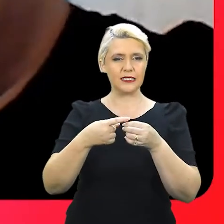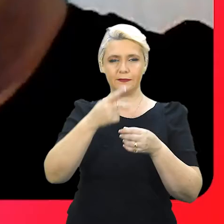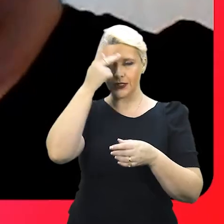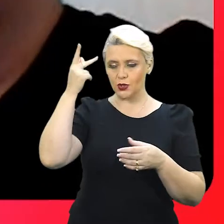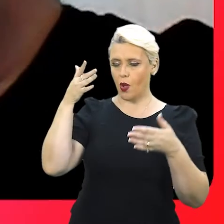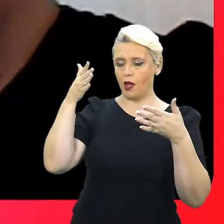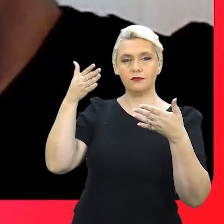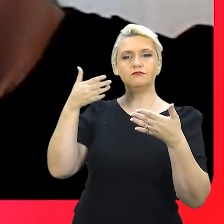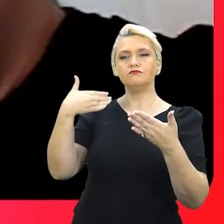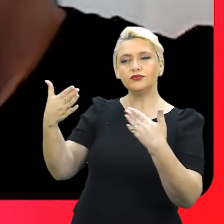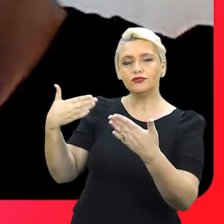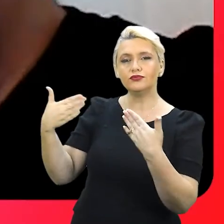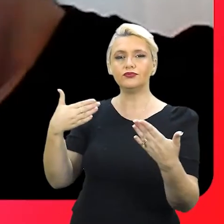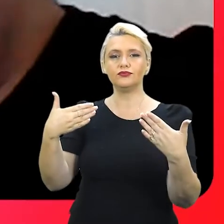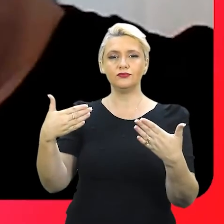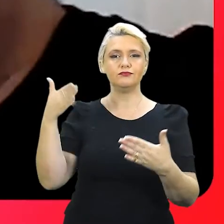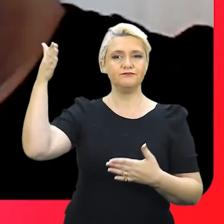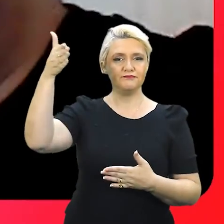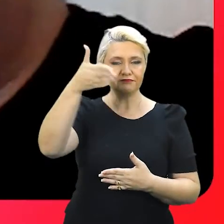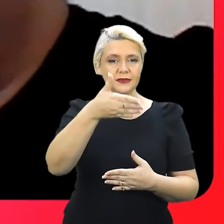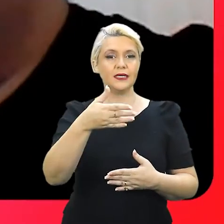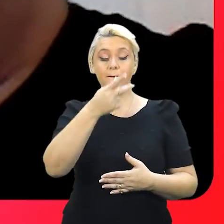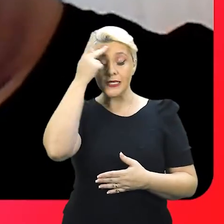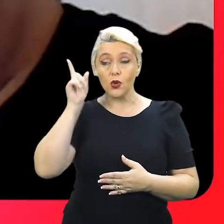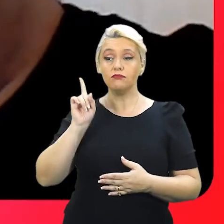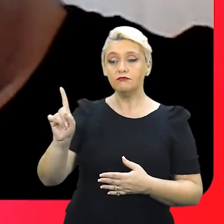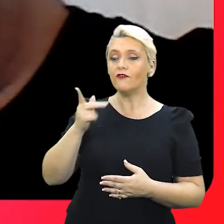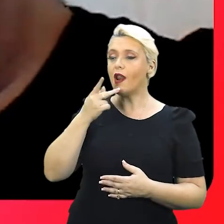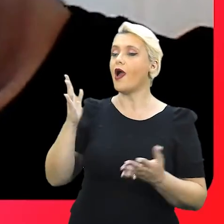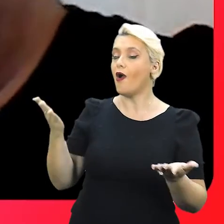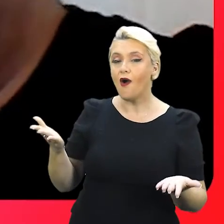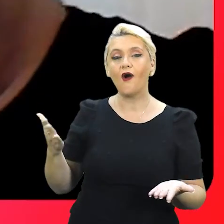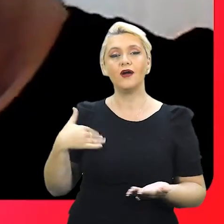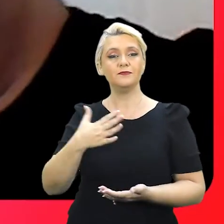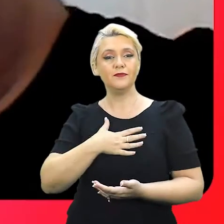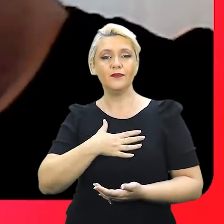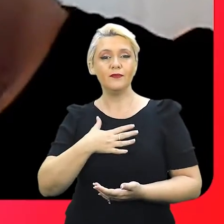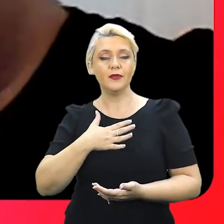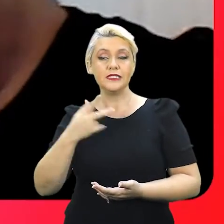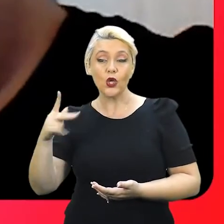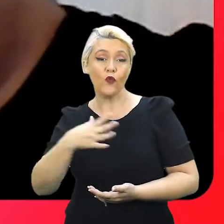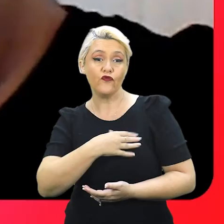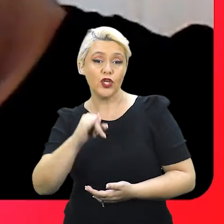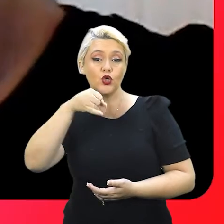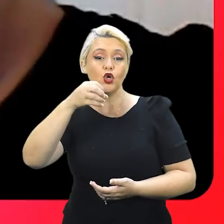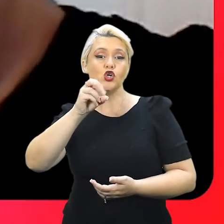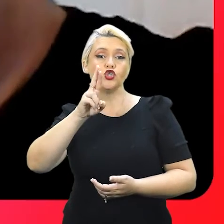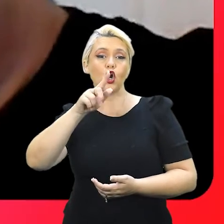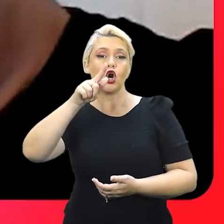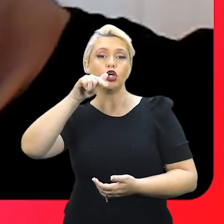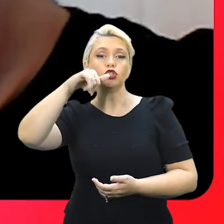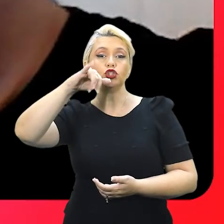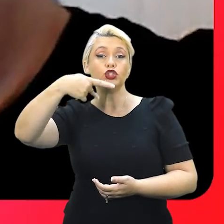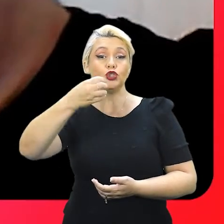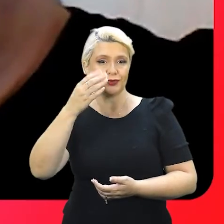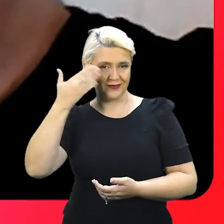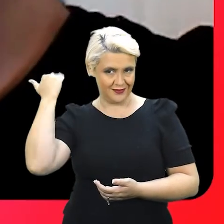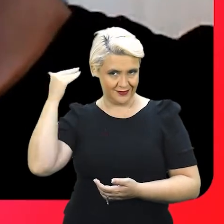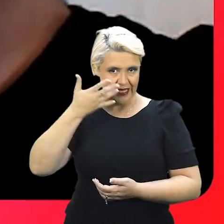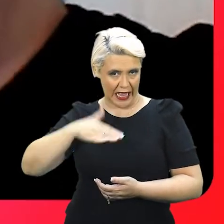ele estava, vinha alguém falar para ele: o teu filho, Jorginho, meu nome era Jorginho quando criança,